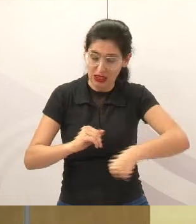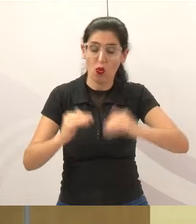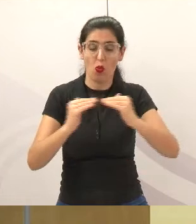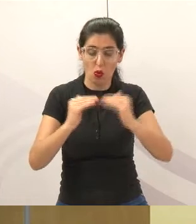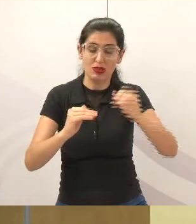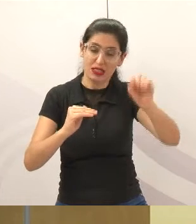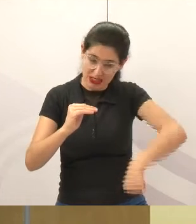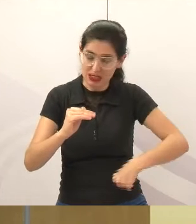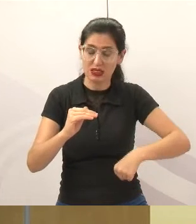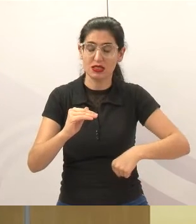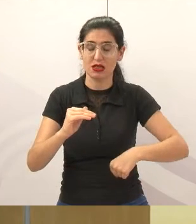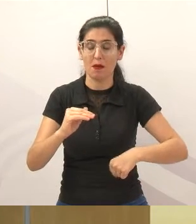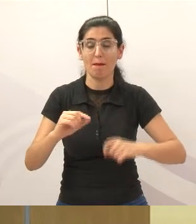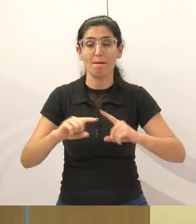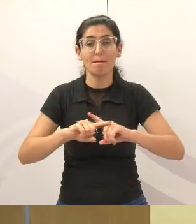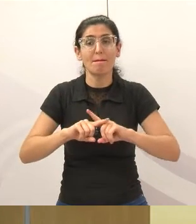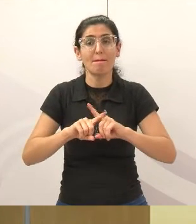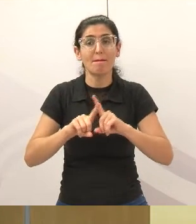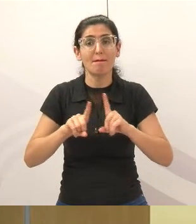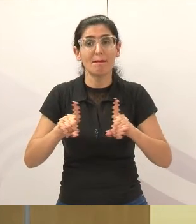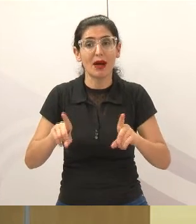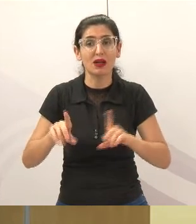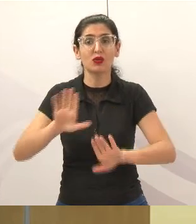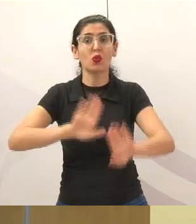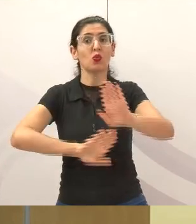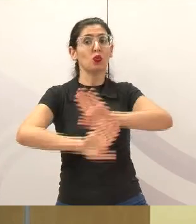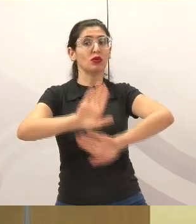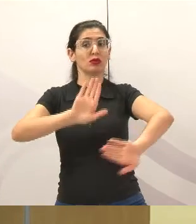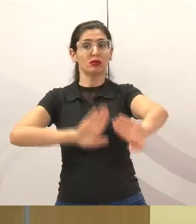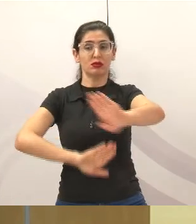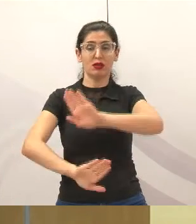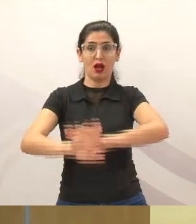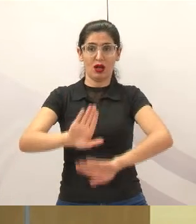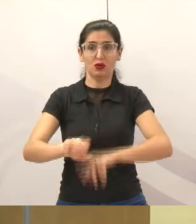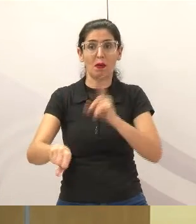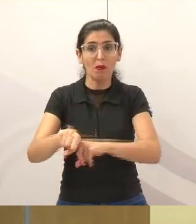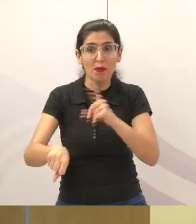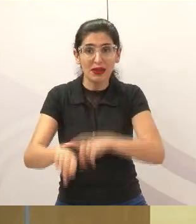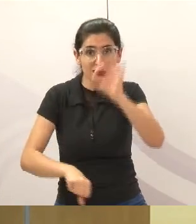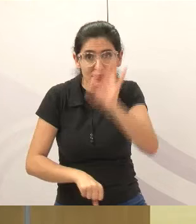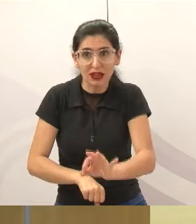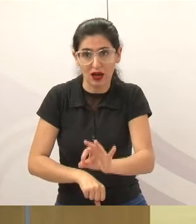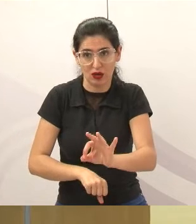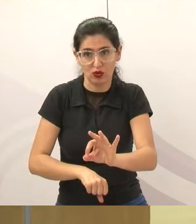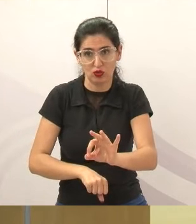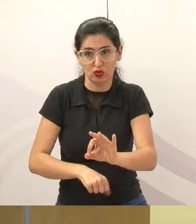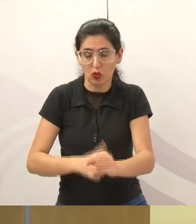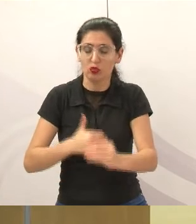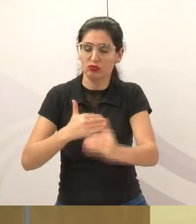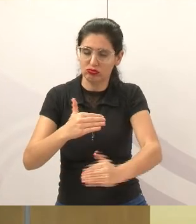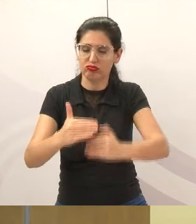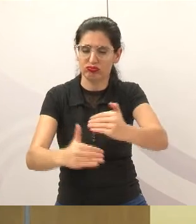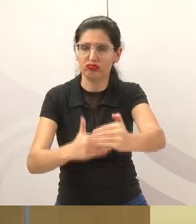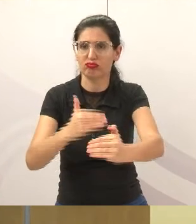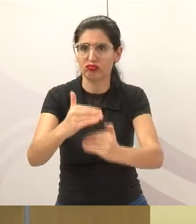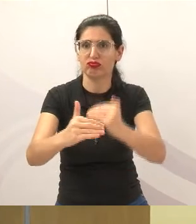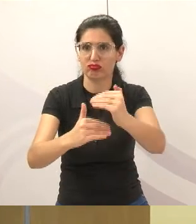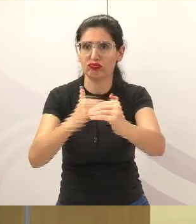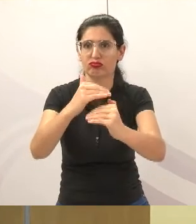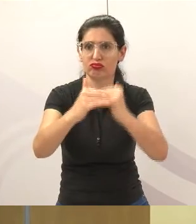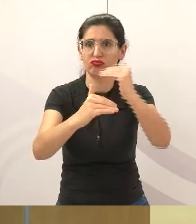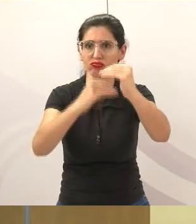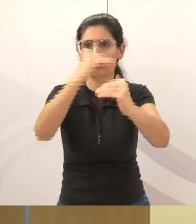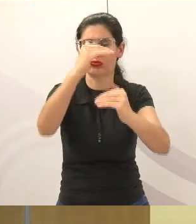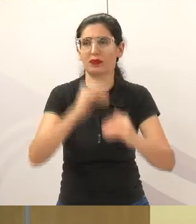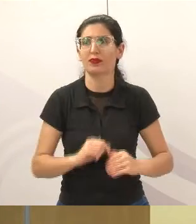não, como eu disse, cometer um ato e criar mais dificuldade do que propriamente atingir o objetivo,